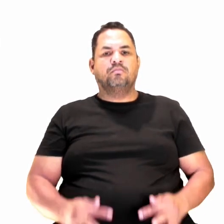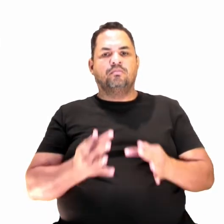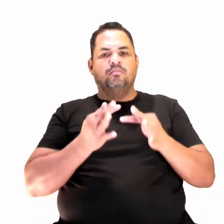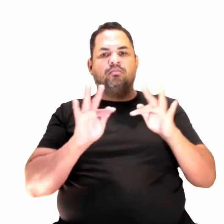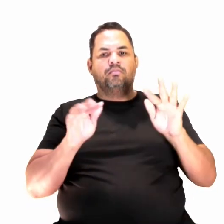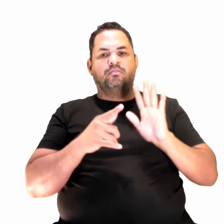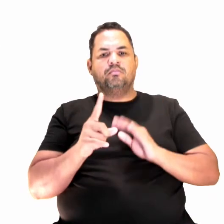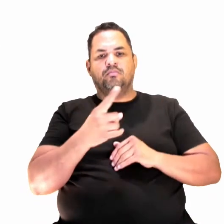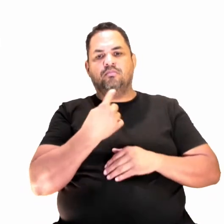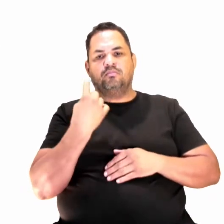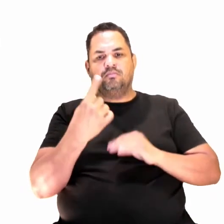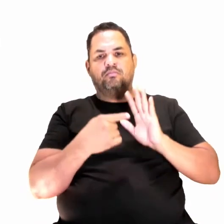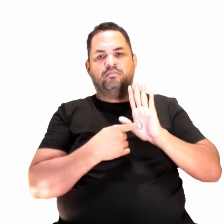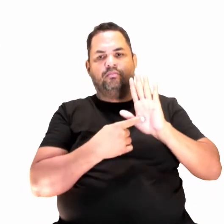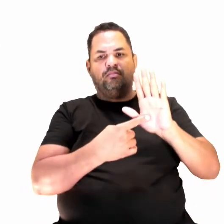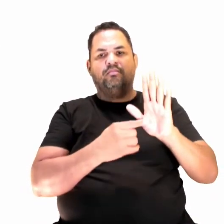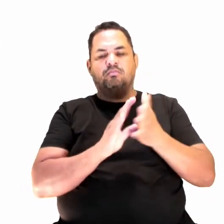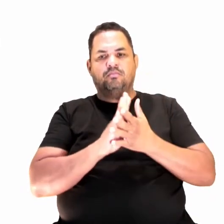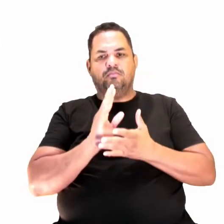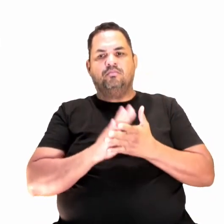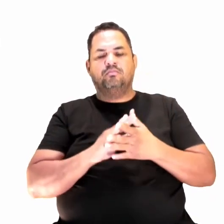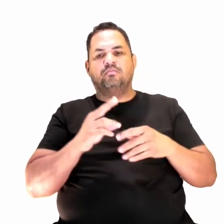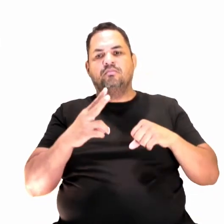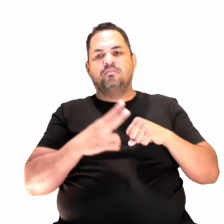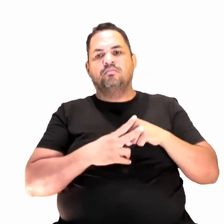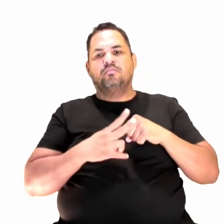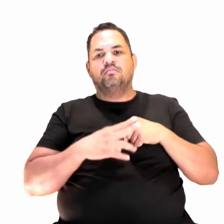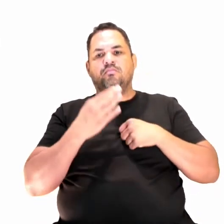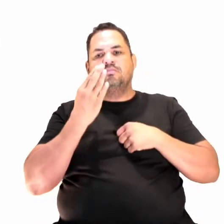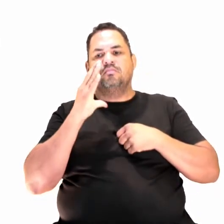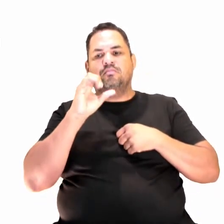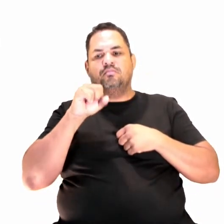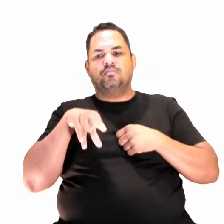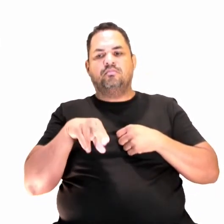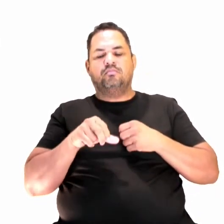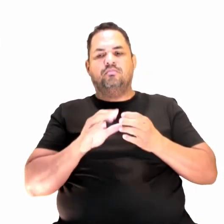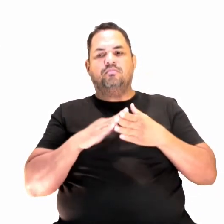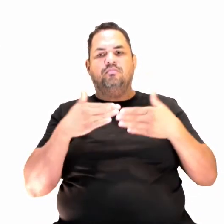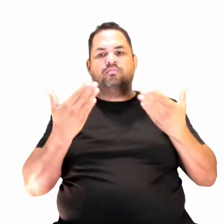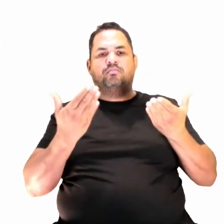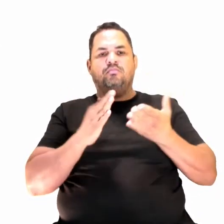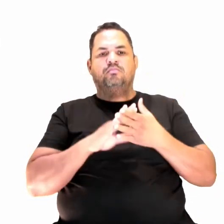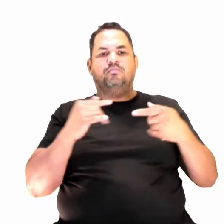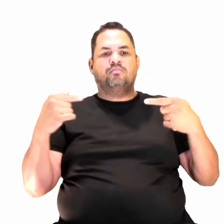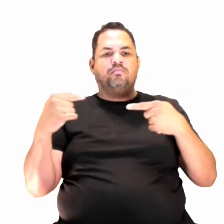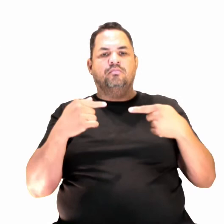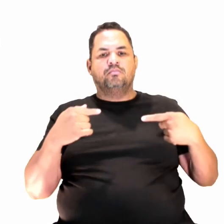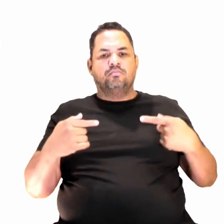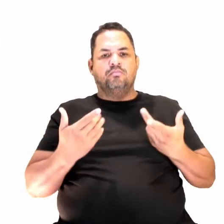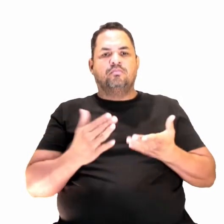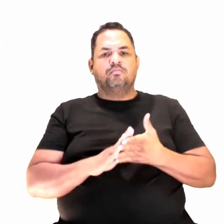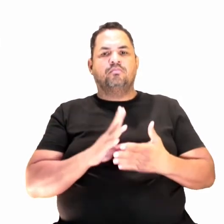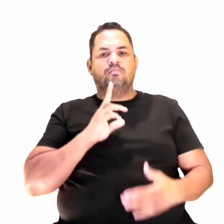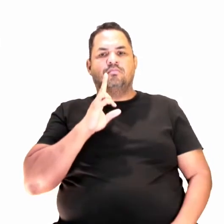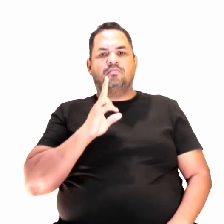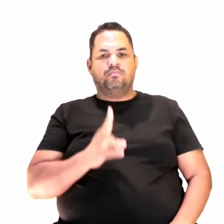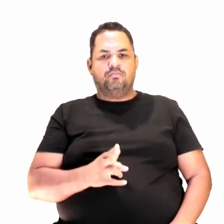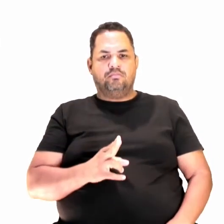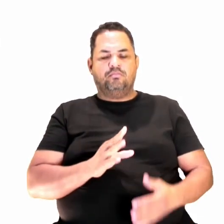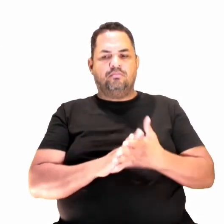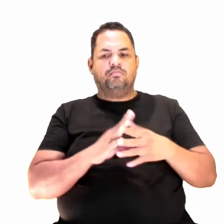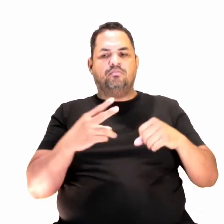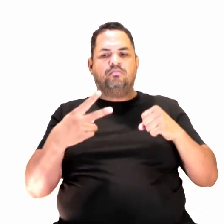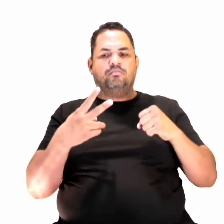a gente apresenta lá, o verbo modal can, que estava lá em negrito. E aí, qual é que corresponde ao mesmo sentido do